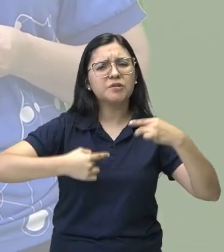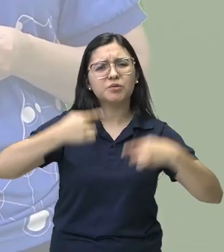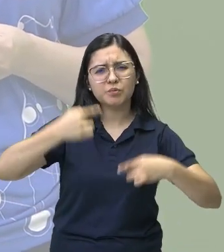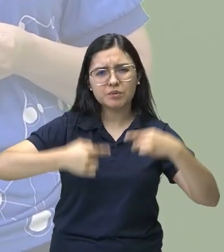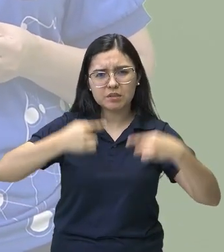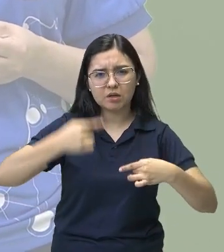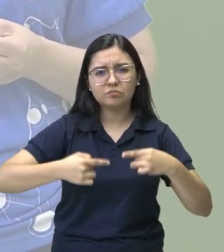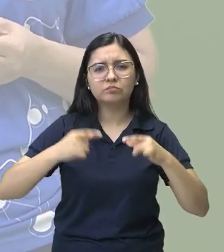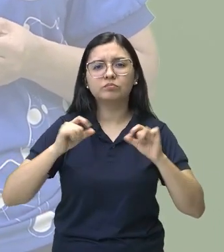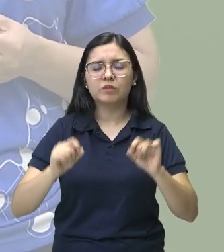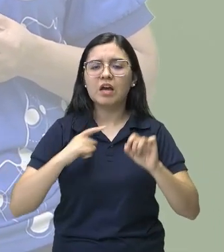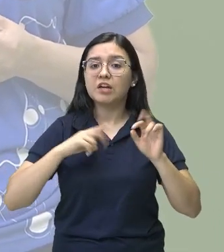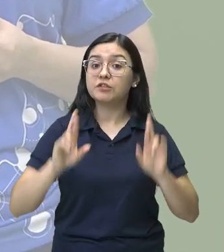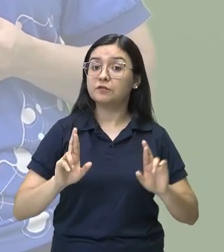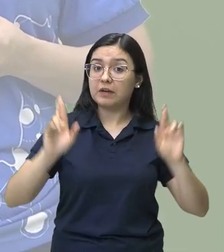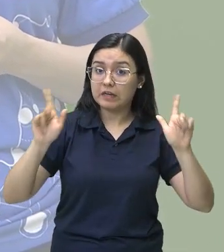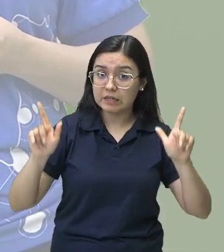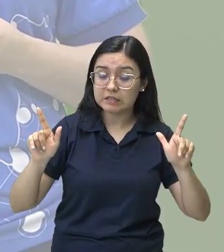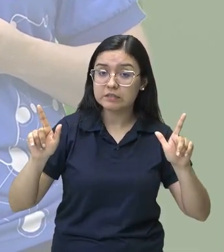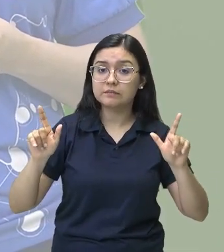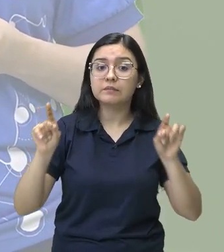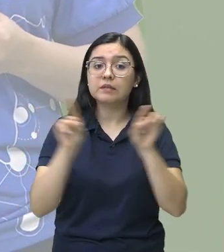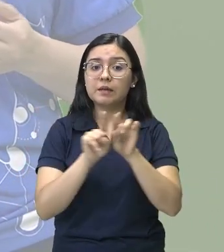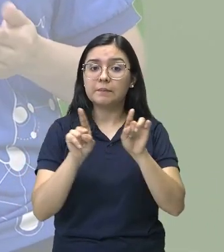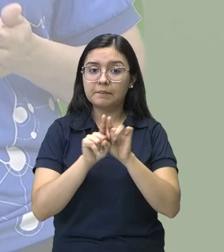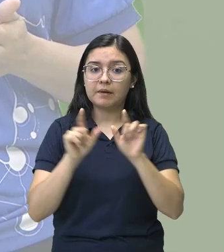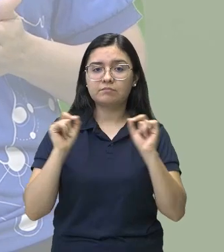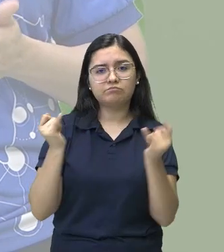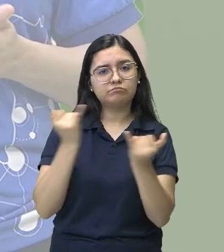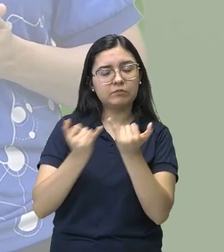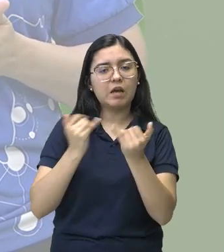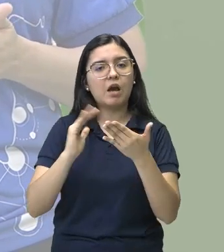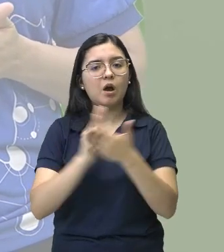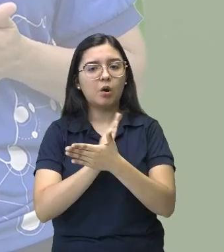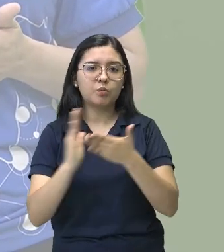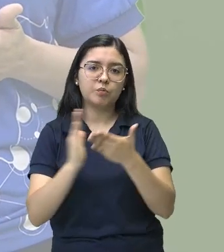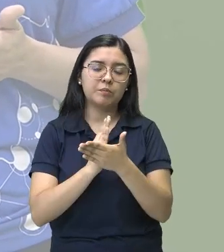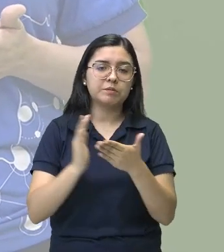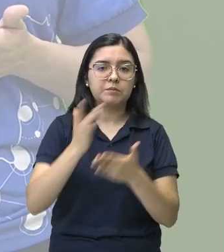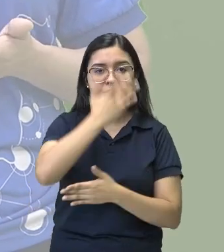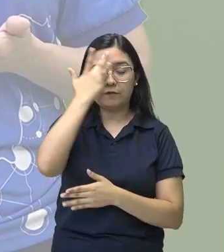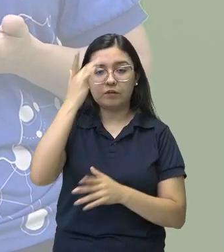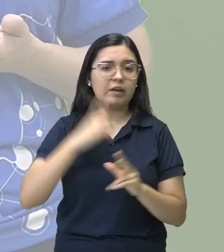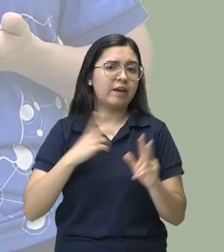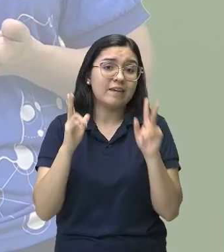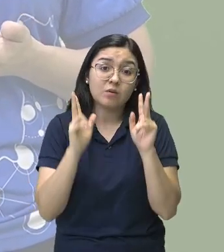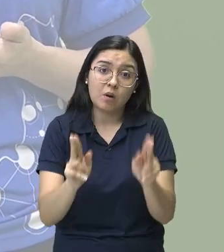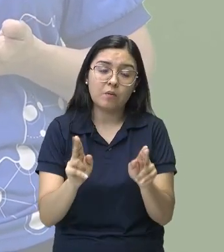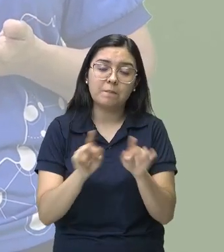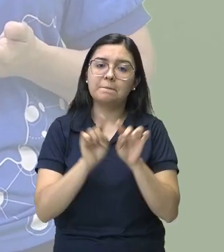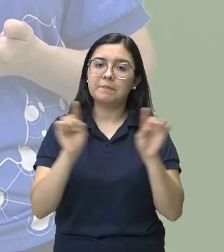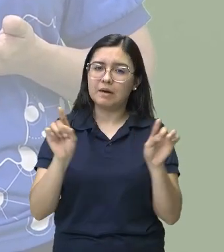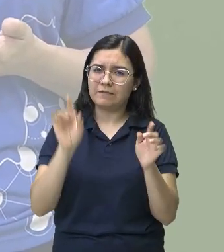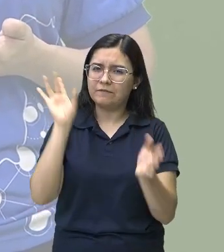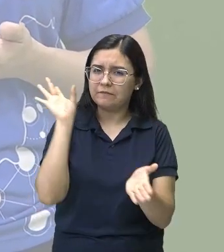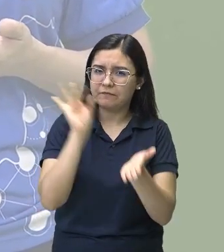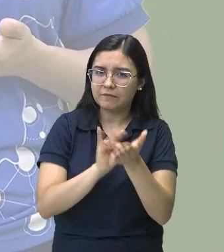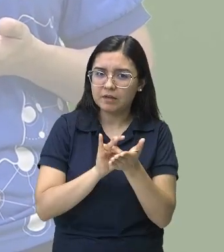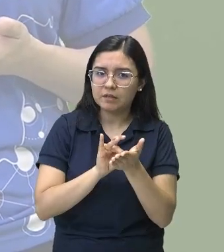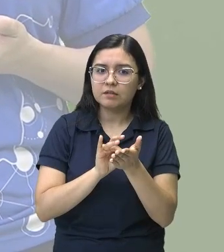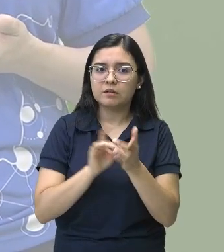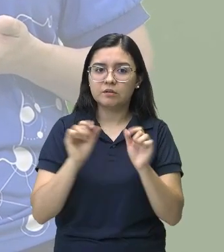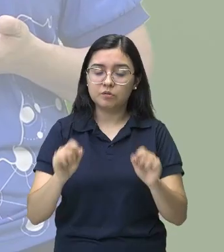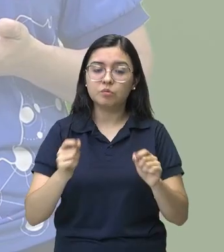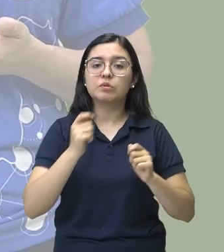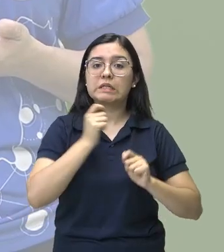sobre a questão da diferença e da igualdade entre eles. Há quem diga que são a mesma coisa, mas, na verdade,